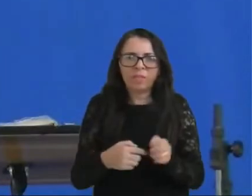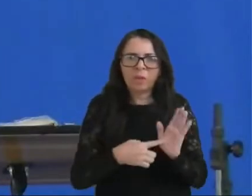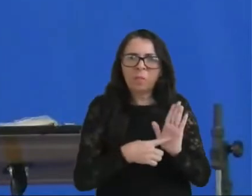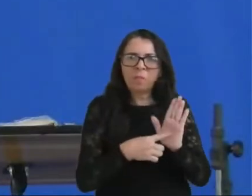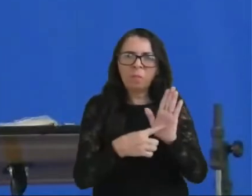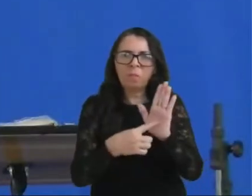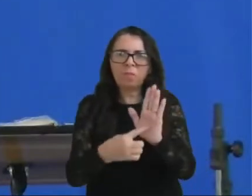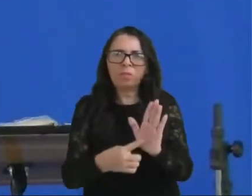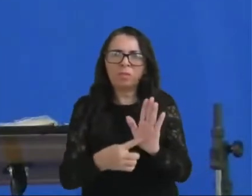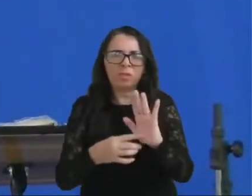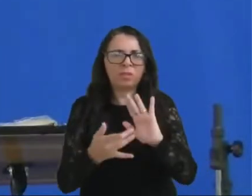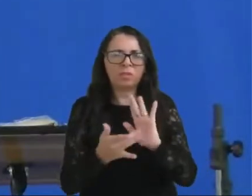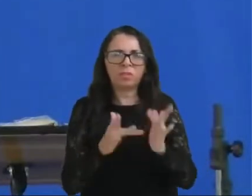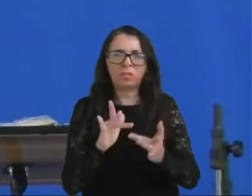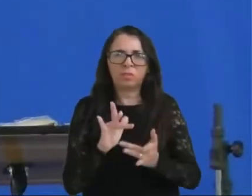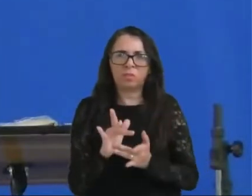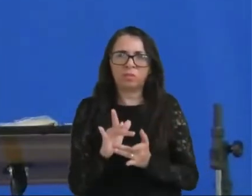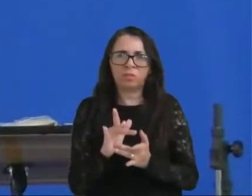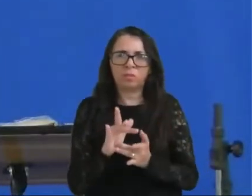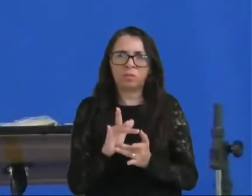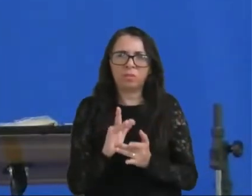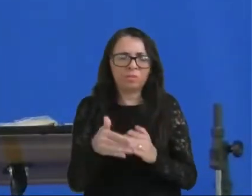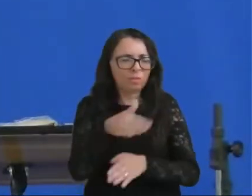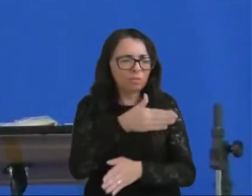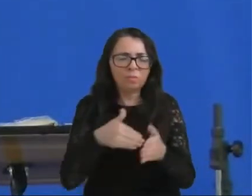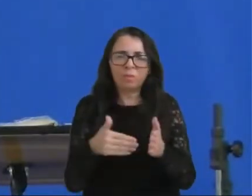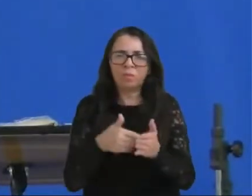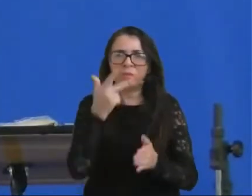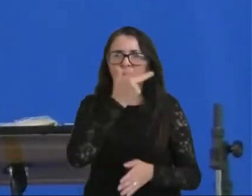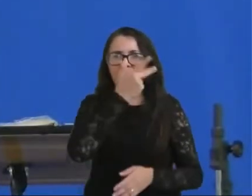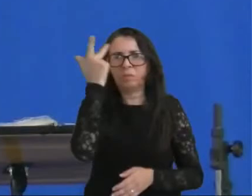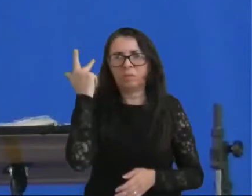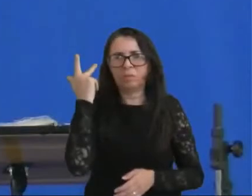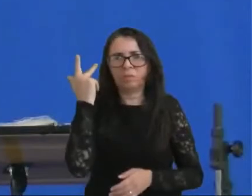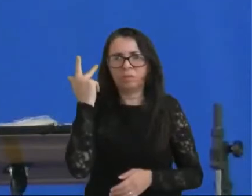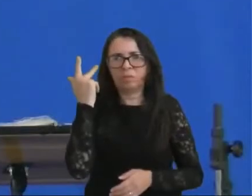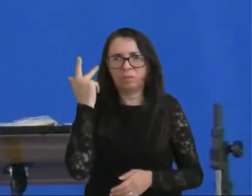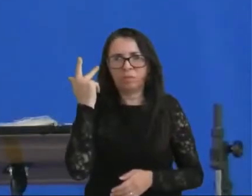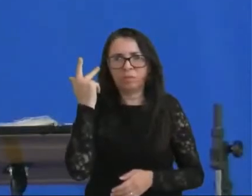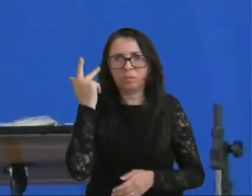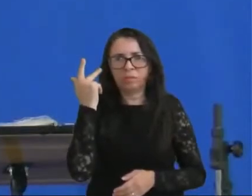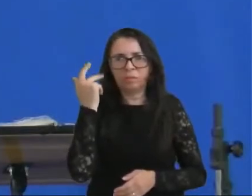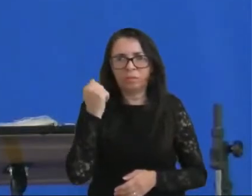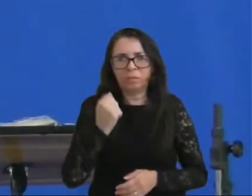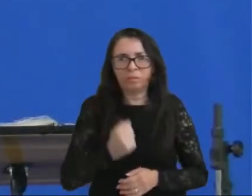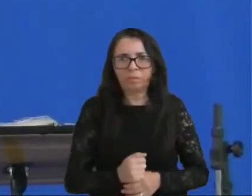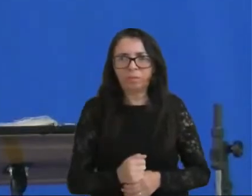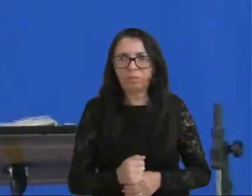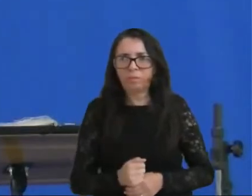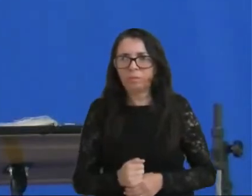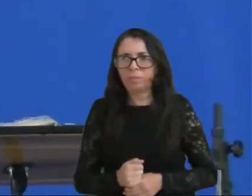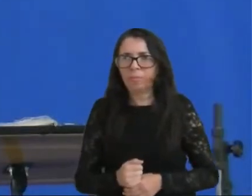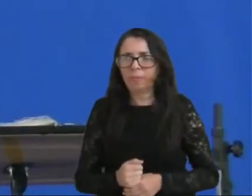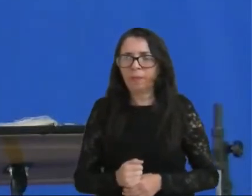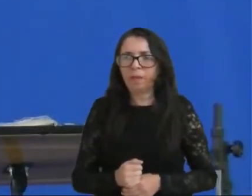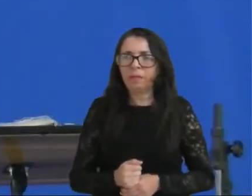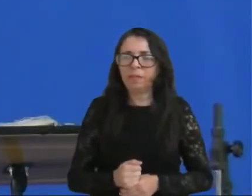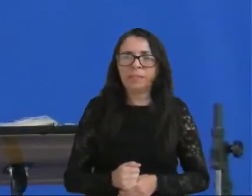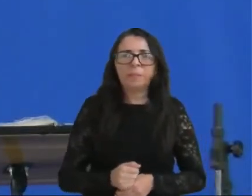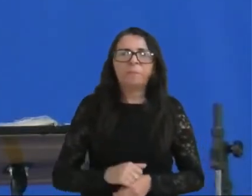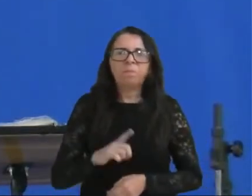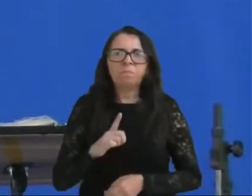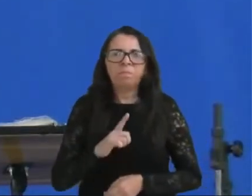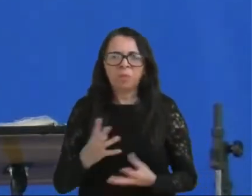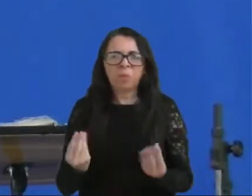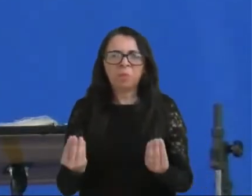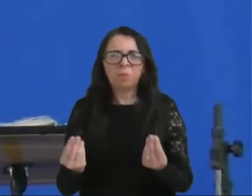convicções, mas não queremos pagar um alto preço em nome de Jesus. A igreja de hoje não está querendo mais pagar um